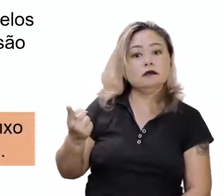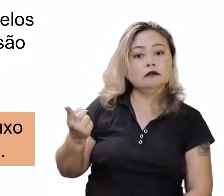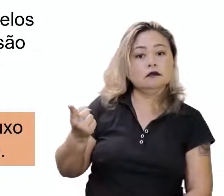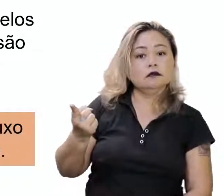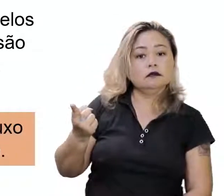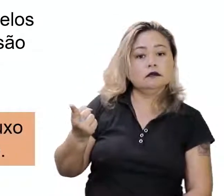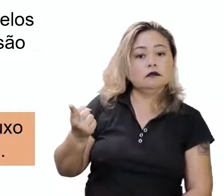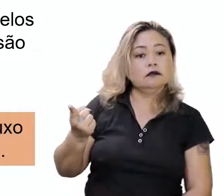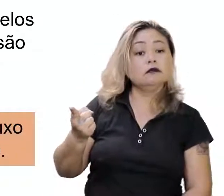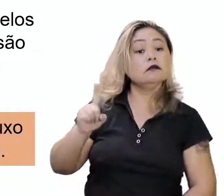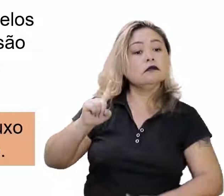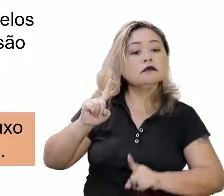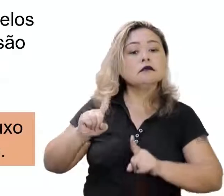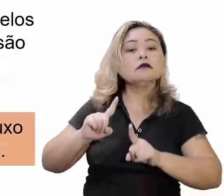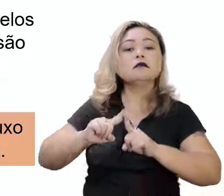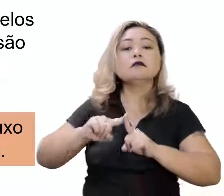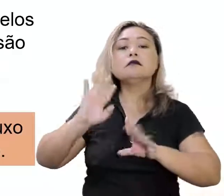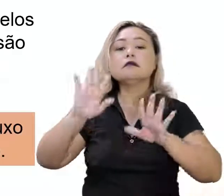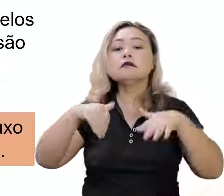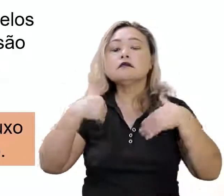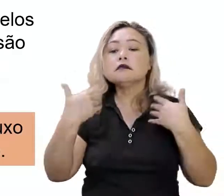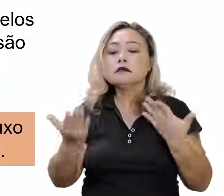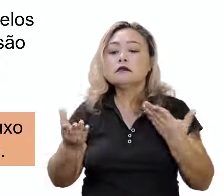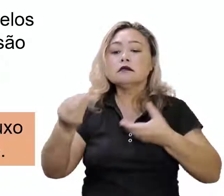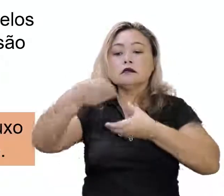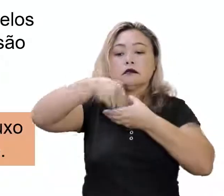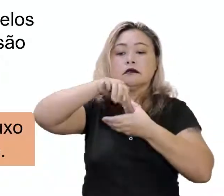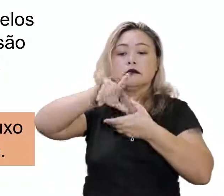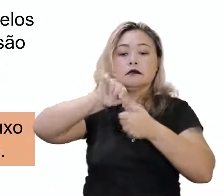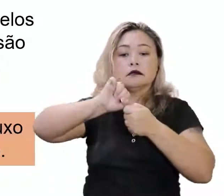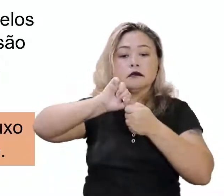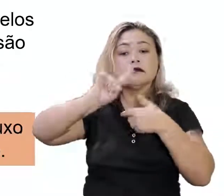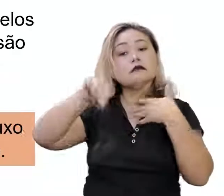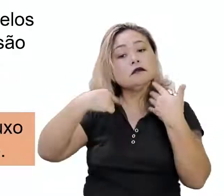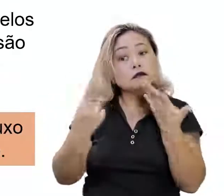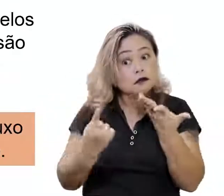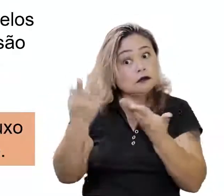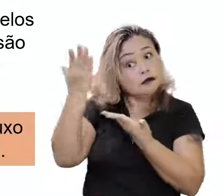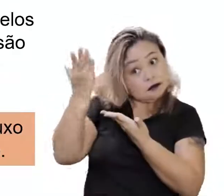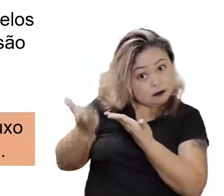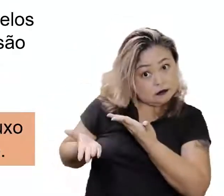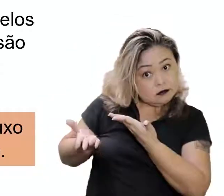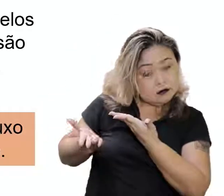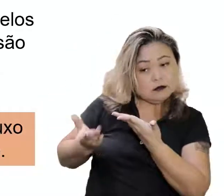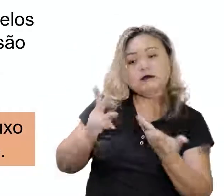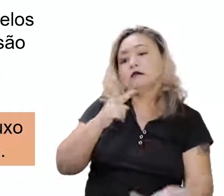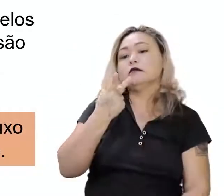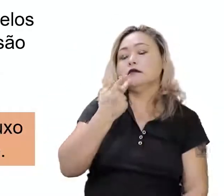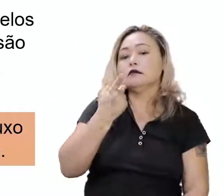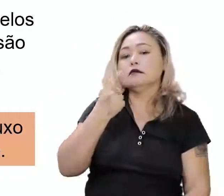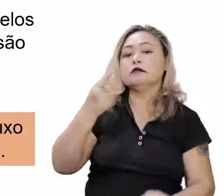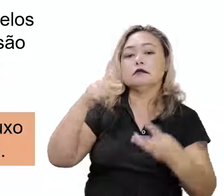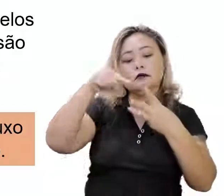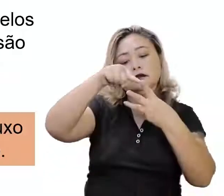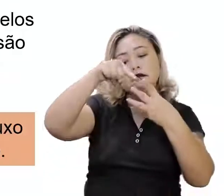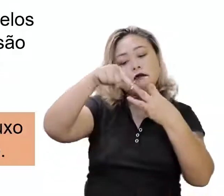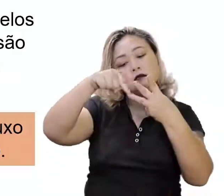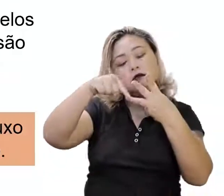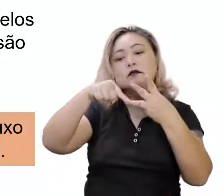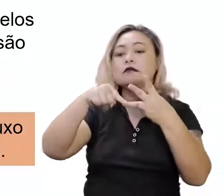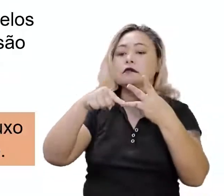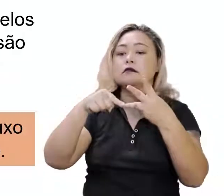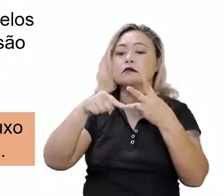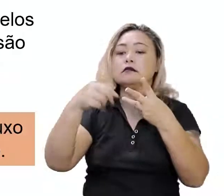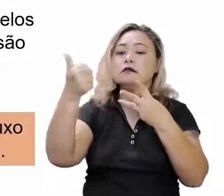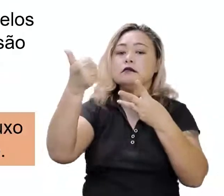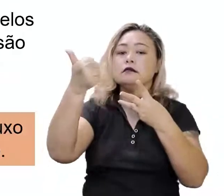Opa! Olha lá. Mas você sabe quais são os elementos de uma cadeia alimentar? Então, nós falamos que são esses 3 componentes